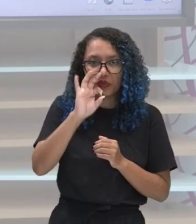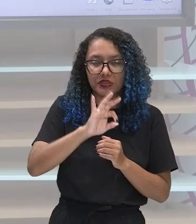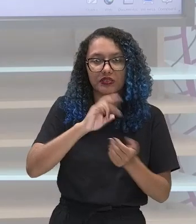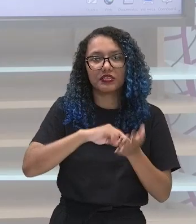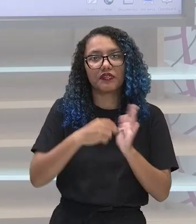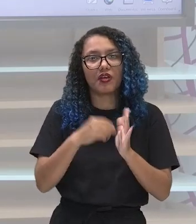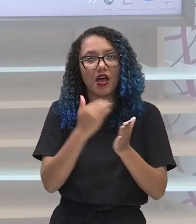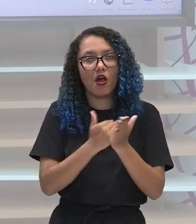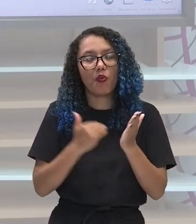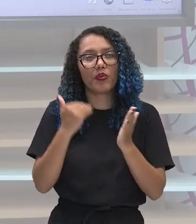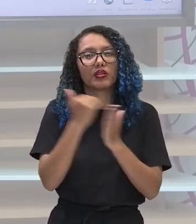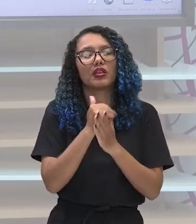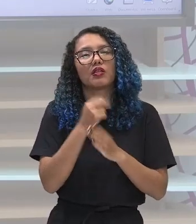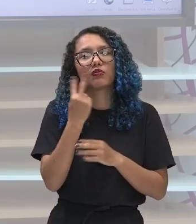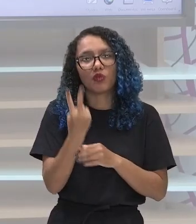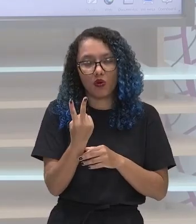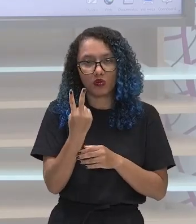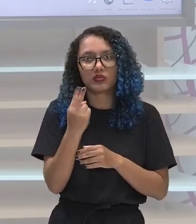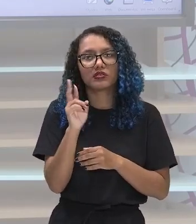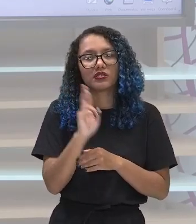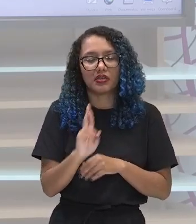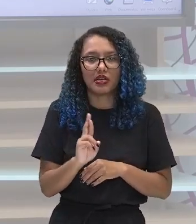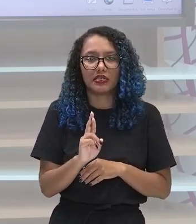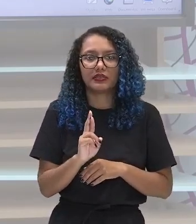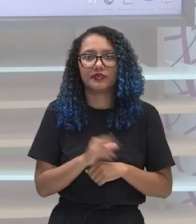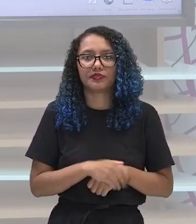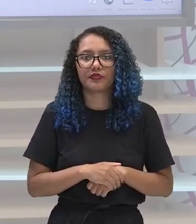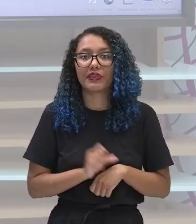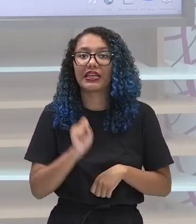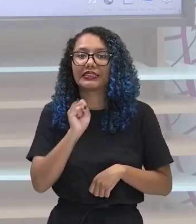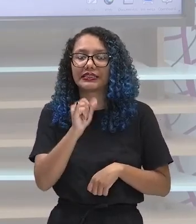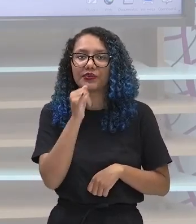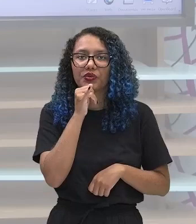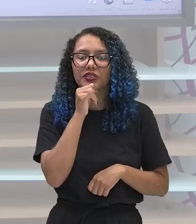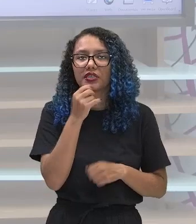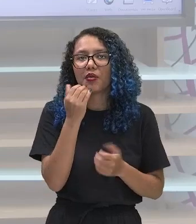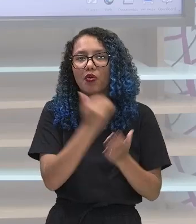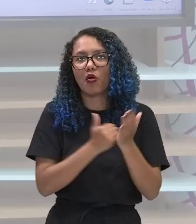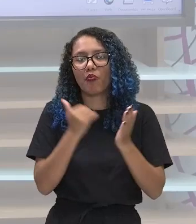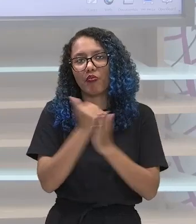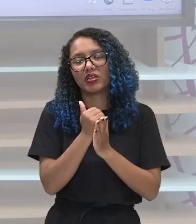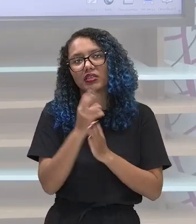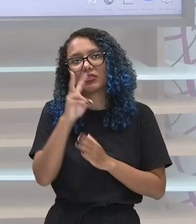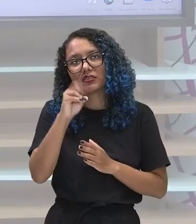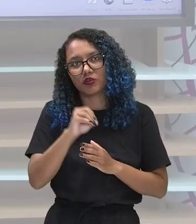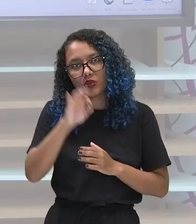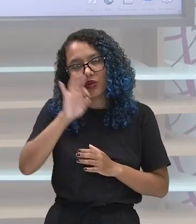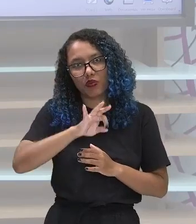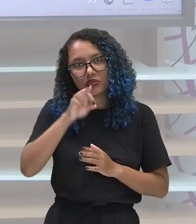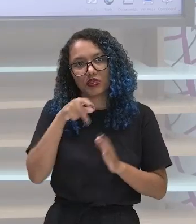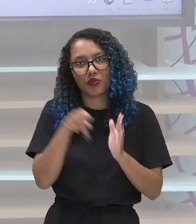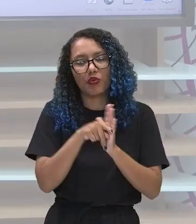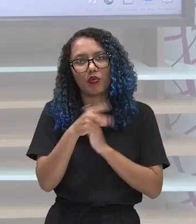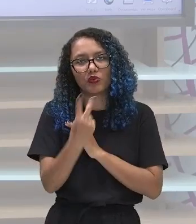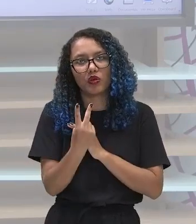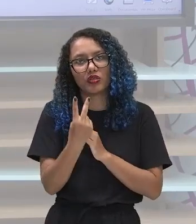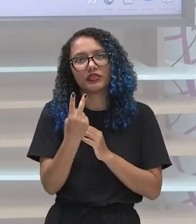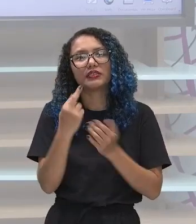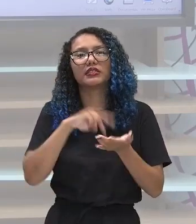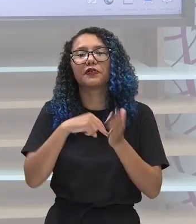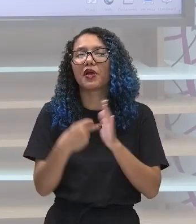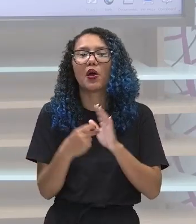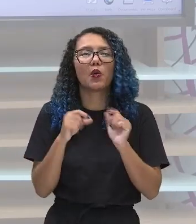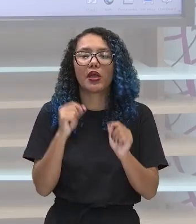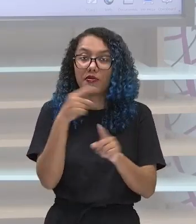Entendeu? Agora, se você aumentar 50% de 2, é a metade de